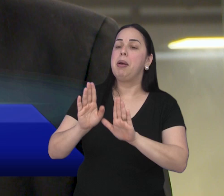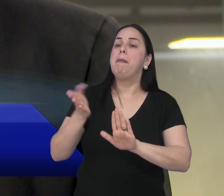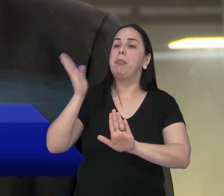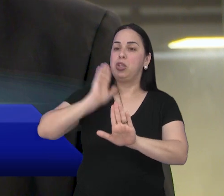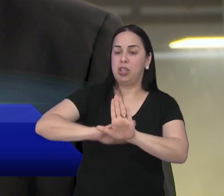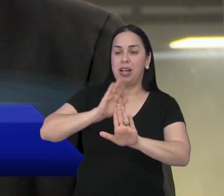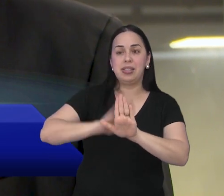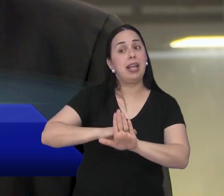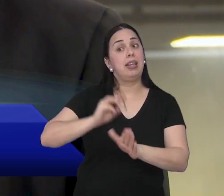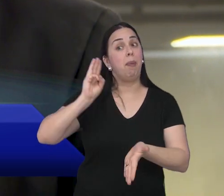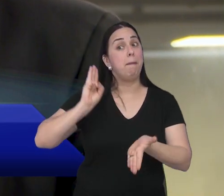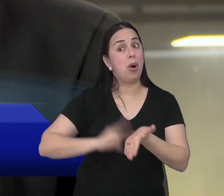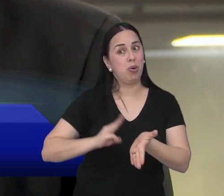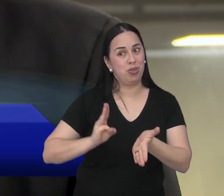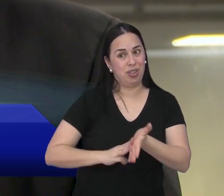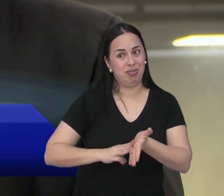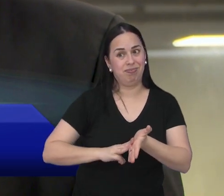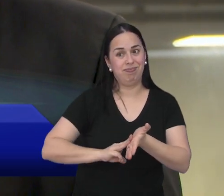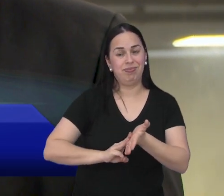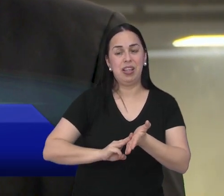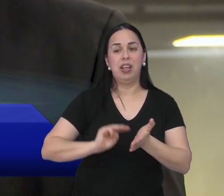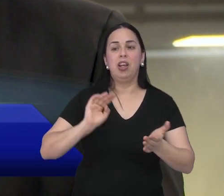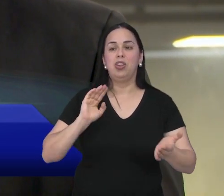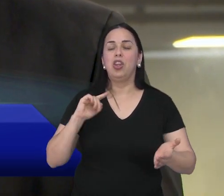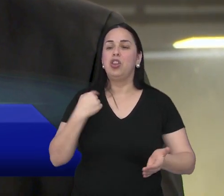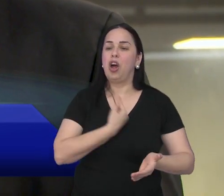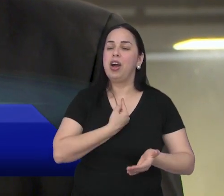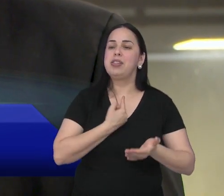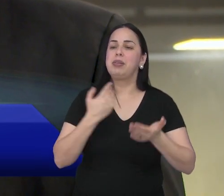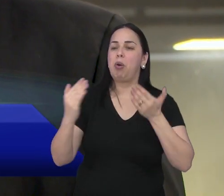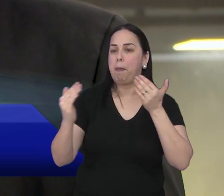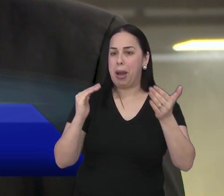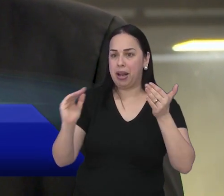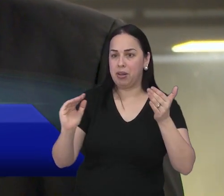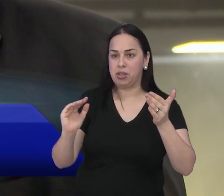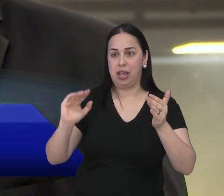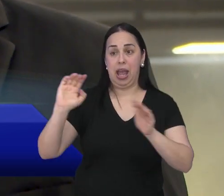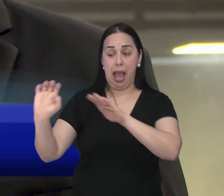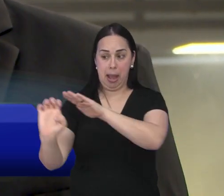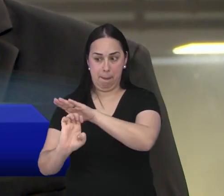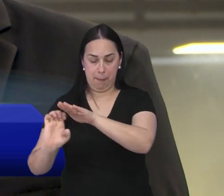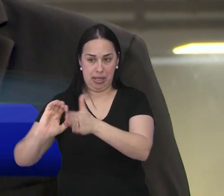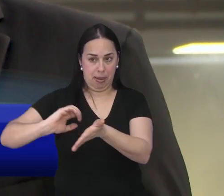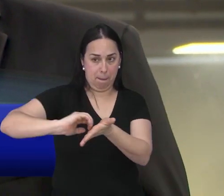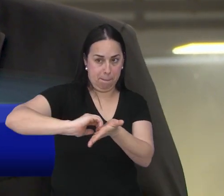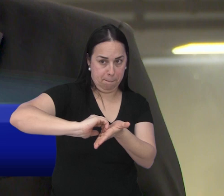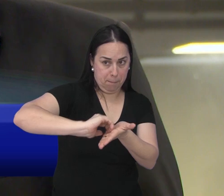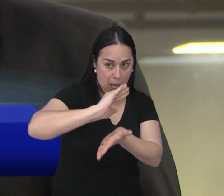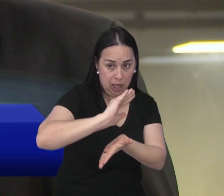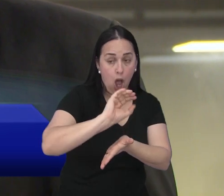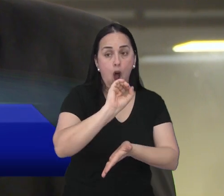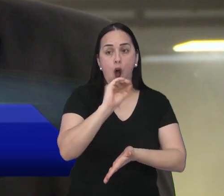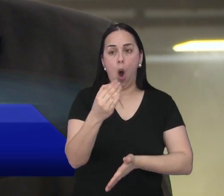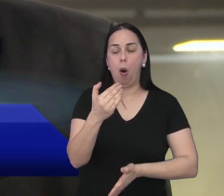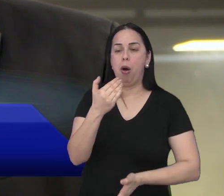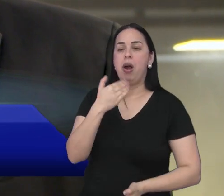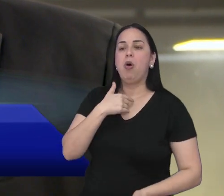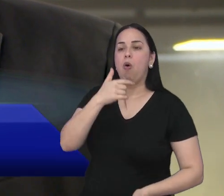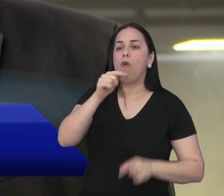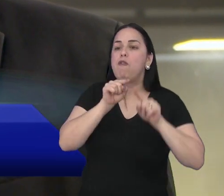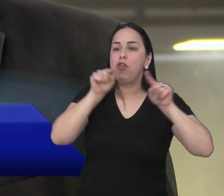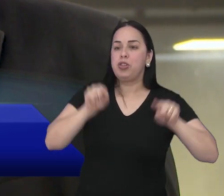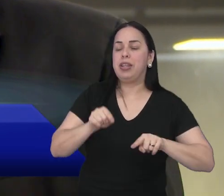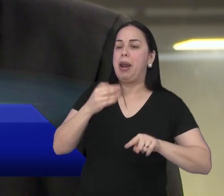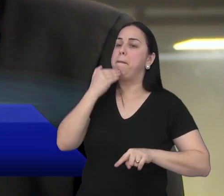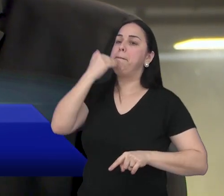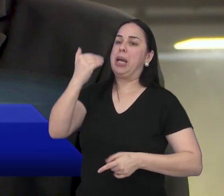alguma questão, tem que ter uma grande relevância. A gente compara ela muito com a dispensa por justa causa. Só que a dispensa por justa causa é